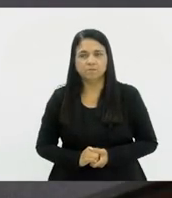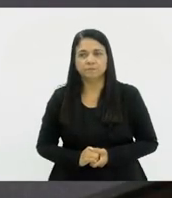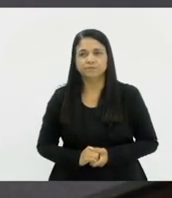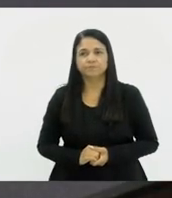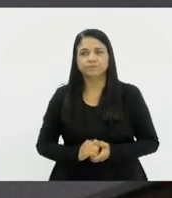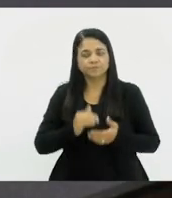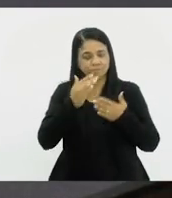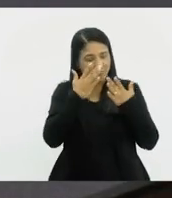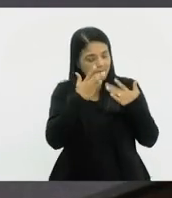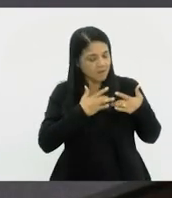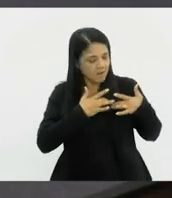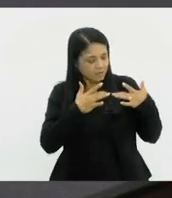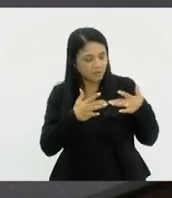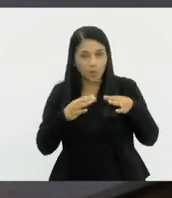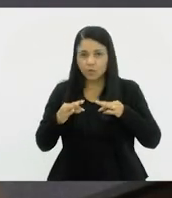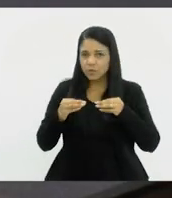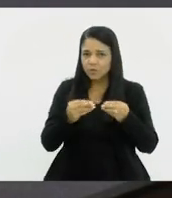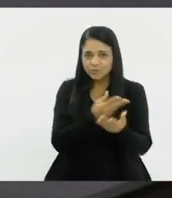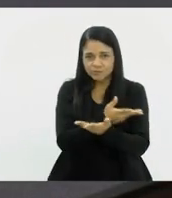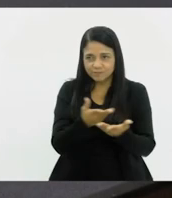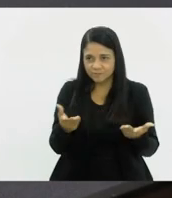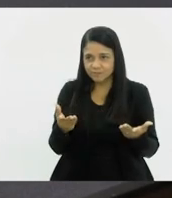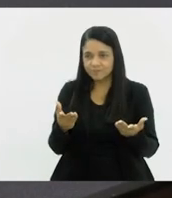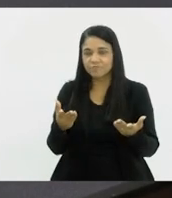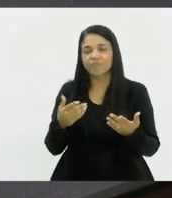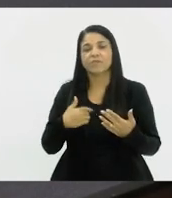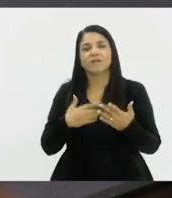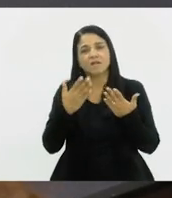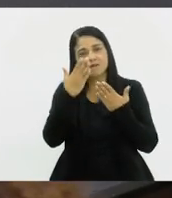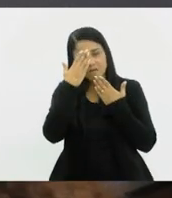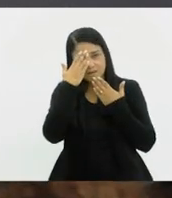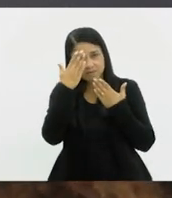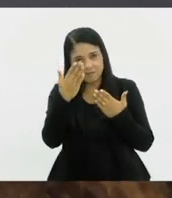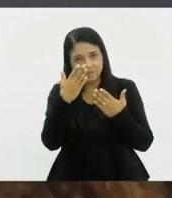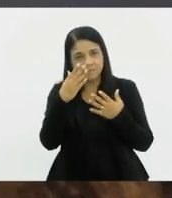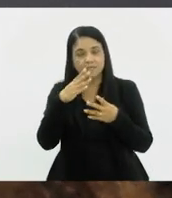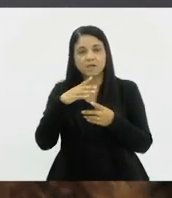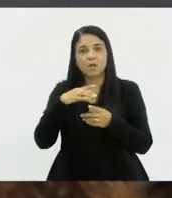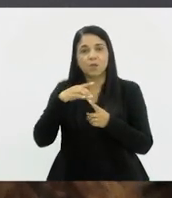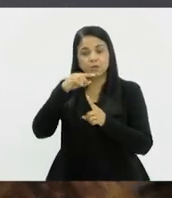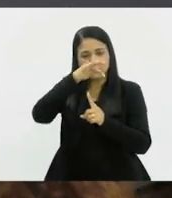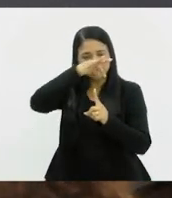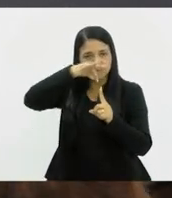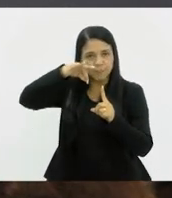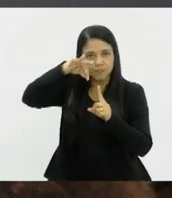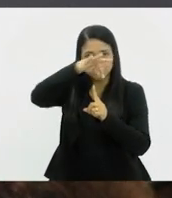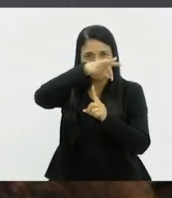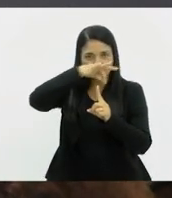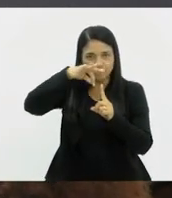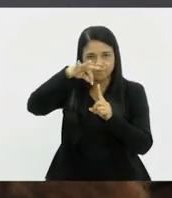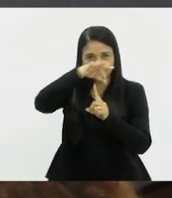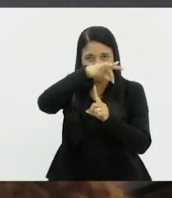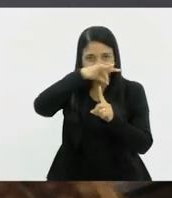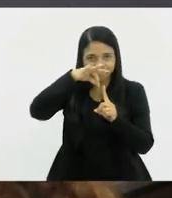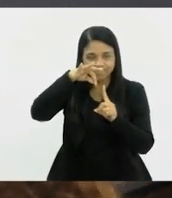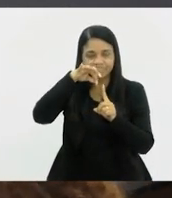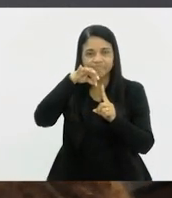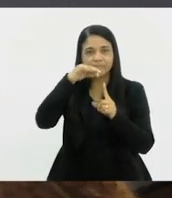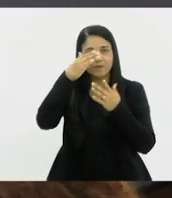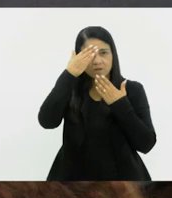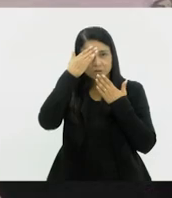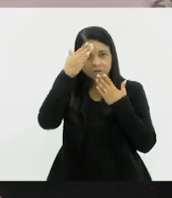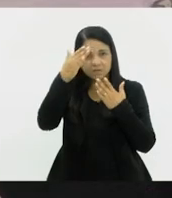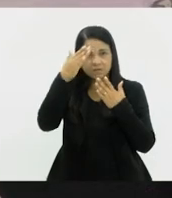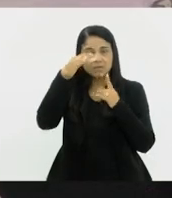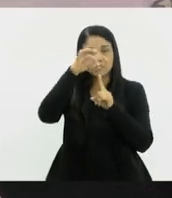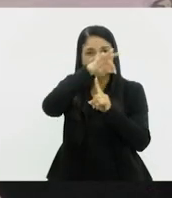muita gratidão a todos Eh quero agradecer o grande Espírito eu quero agradecer todos espíritos